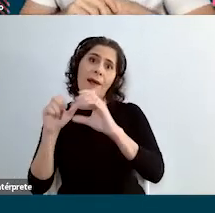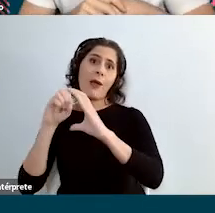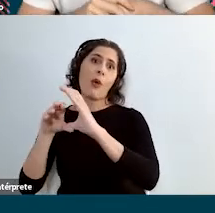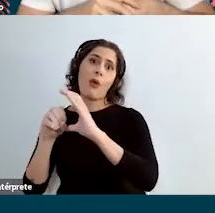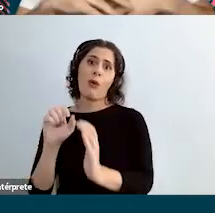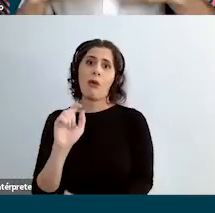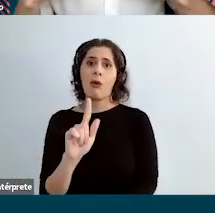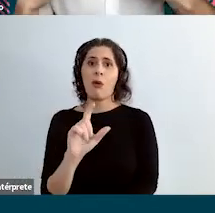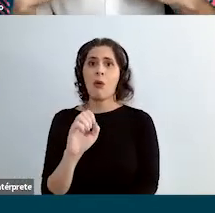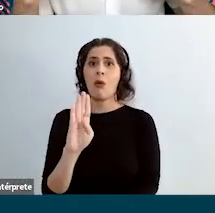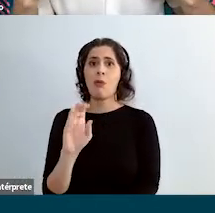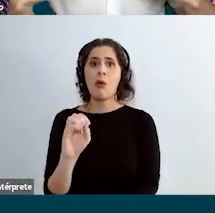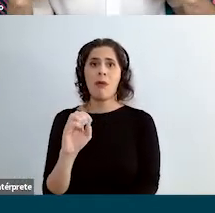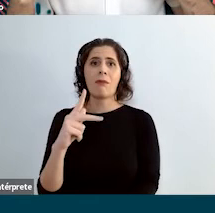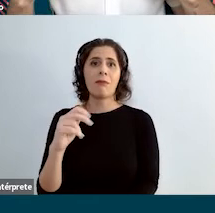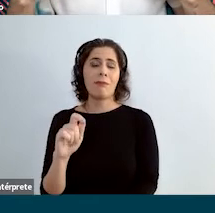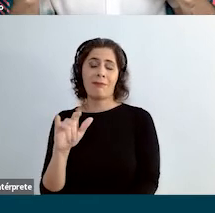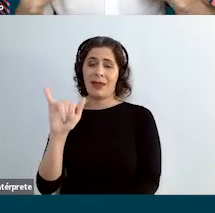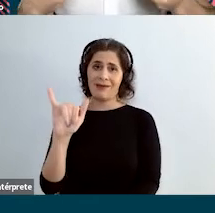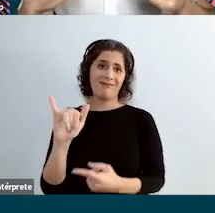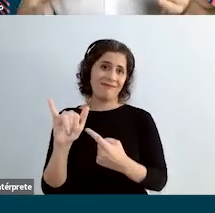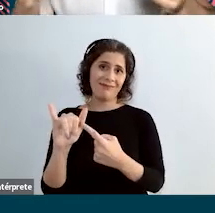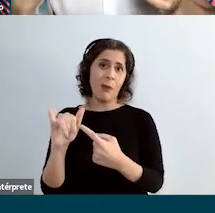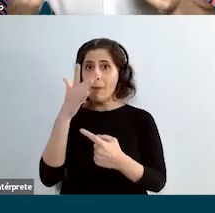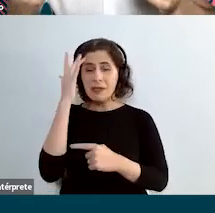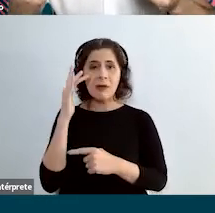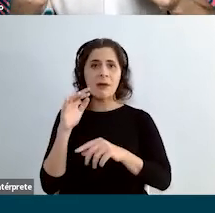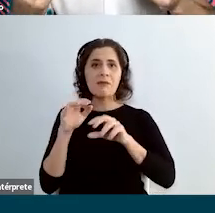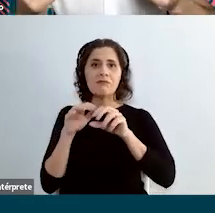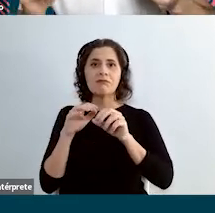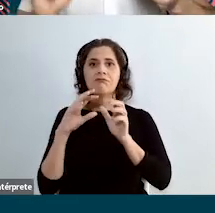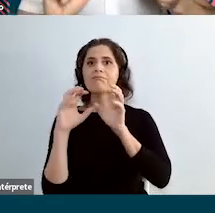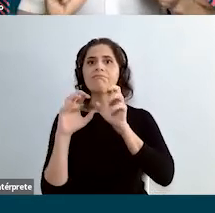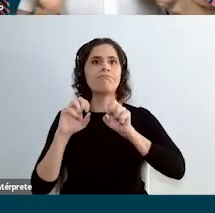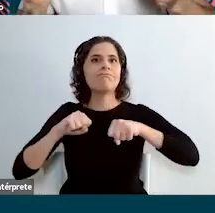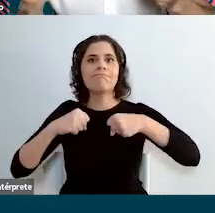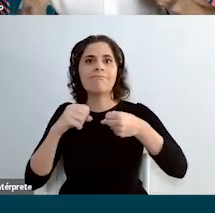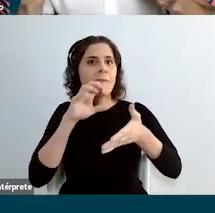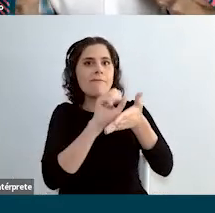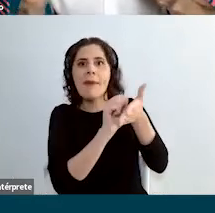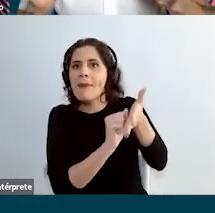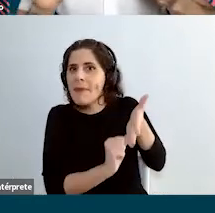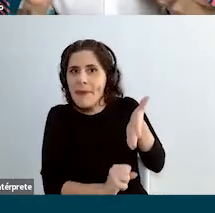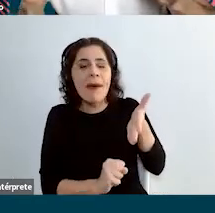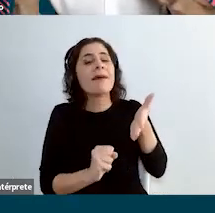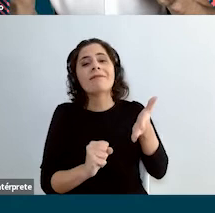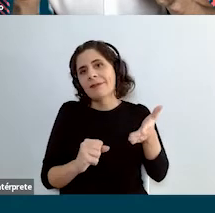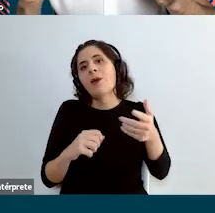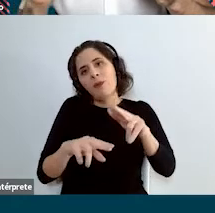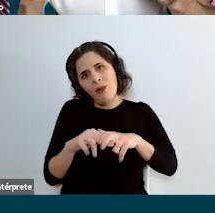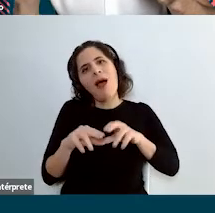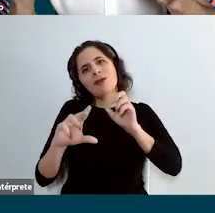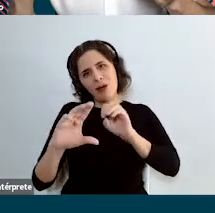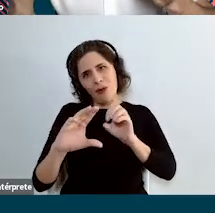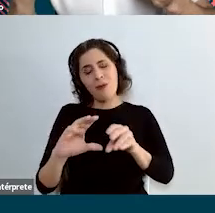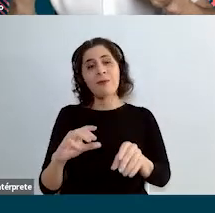Globo. E também tem esse engajamento super alto, porque está no Big Brother. E a gente apareceu em 16º